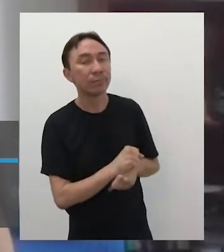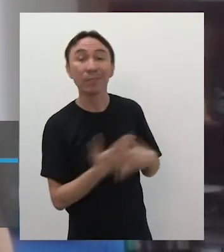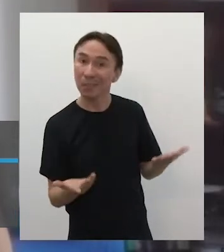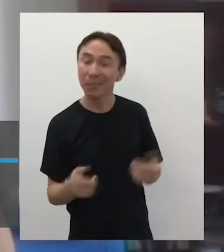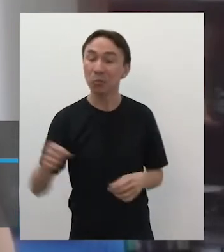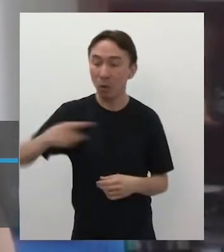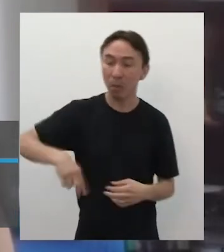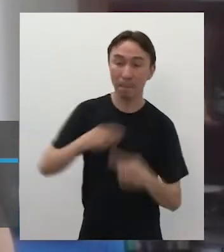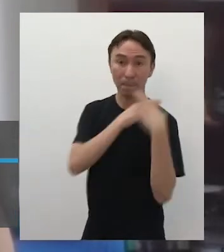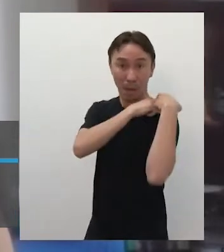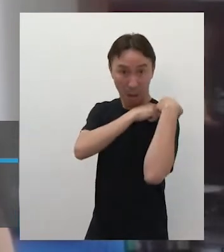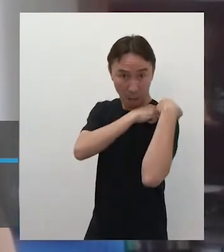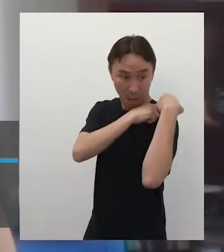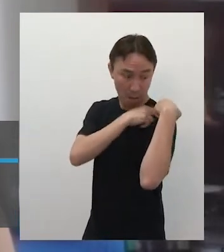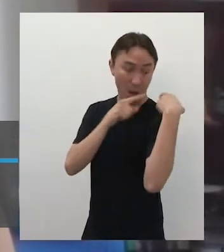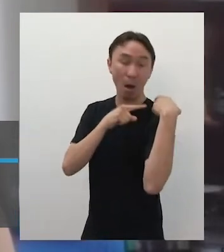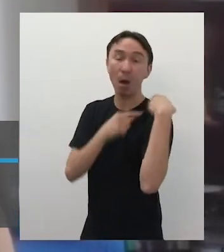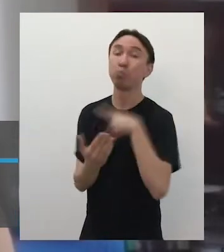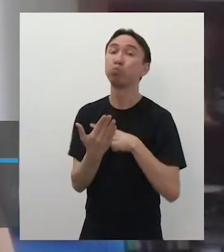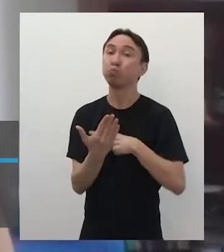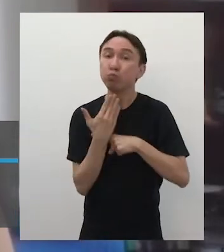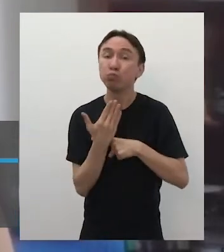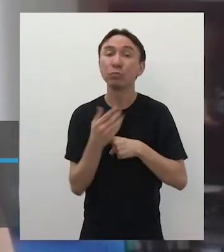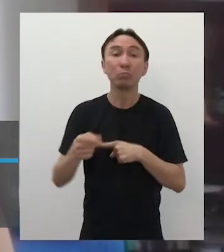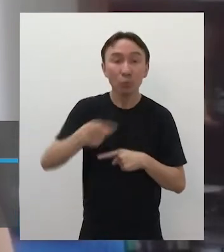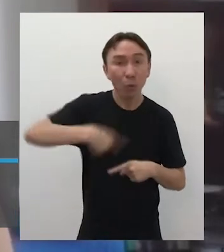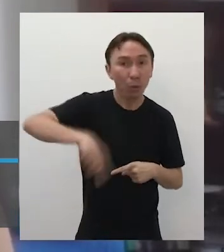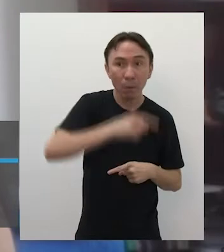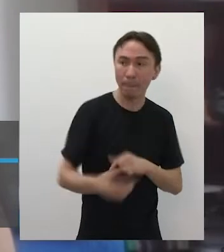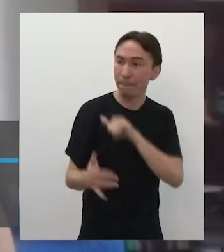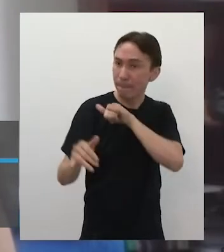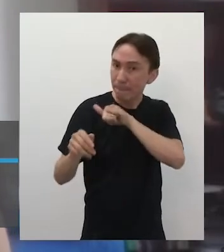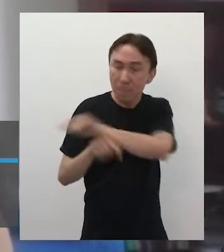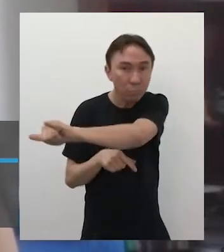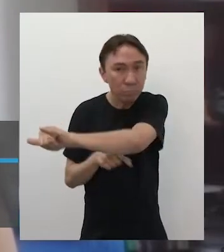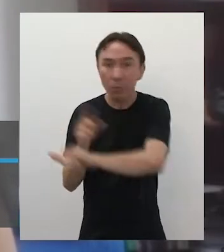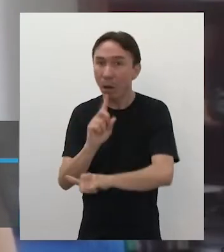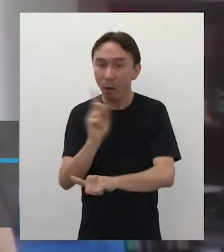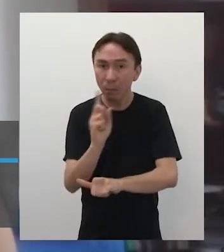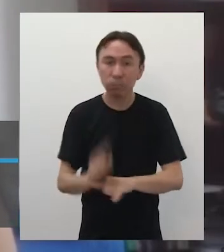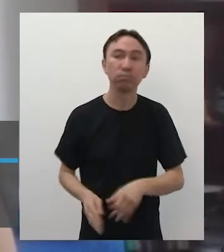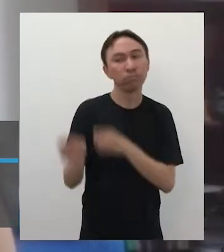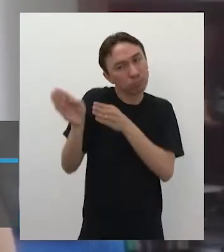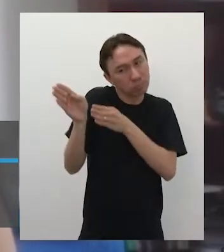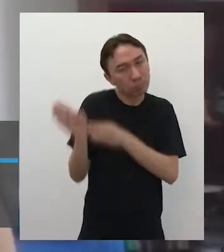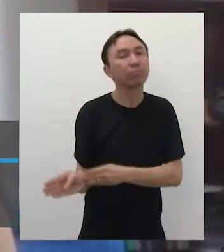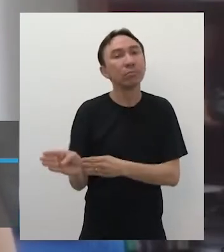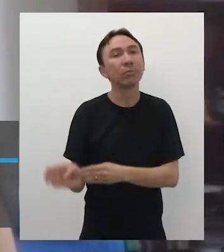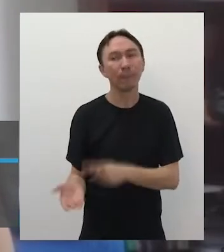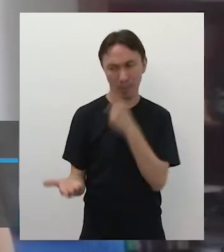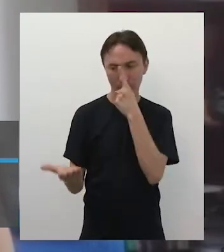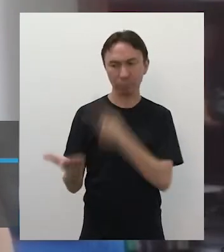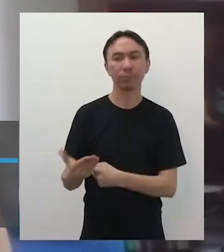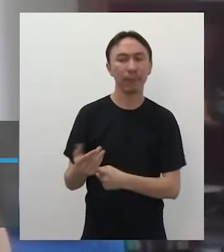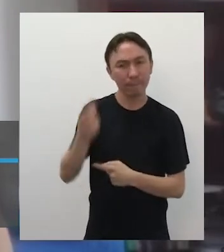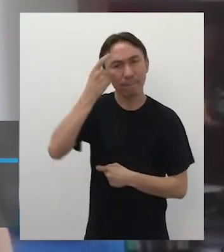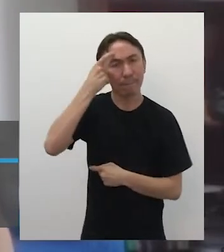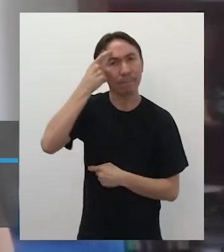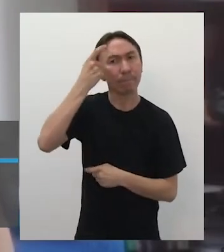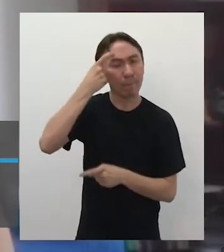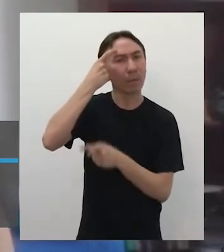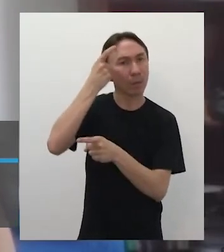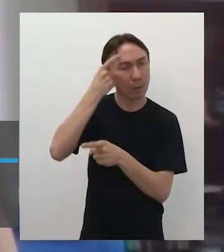outro, a gente cria uma expectativa para isso, né? Então, o outro espera que a gente atenda aquele nosso compromisso, aquele nosso